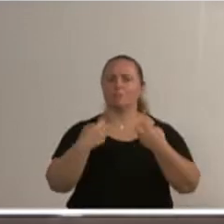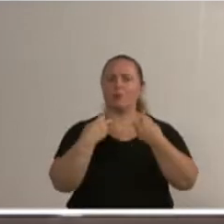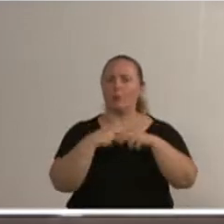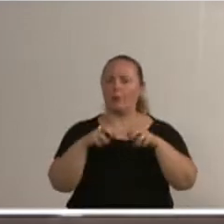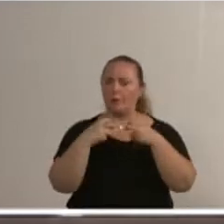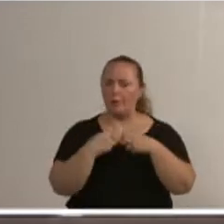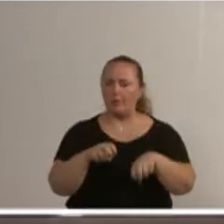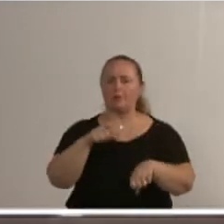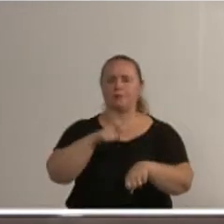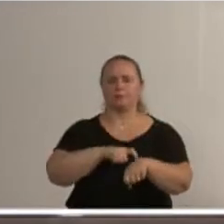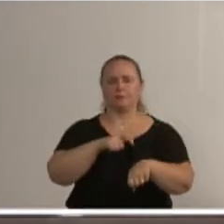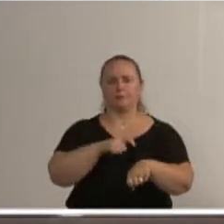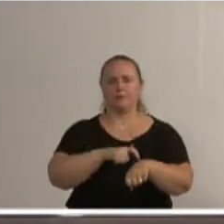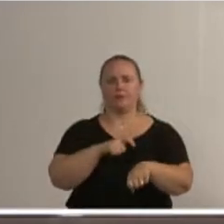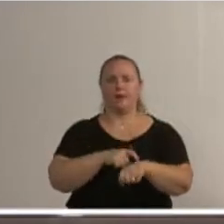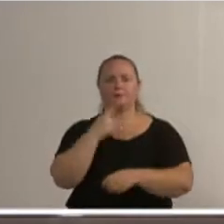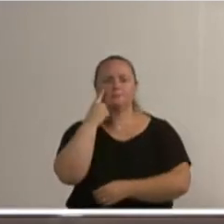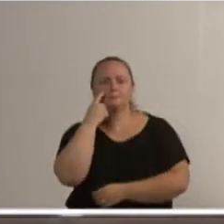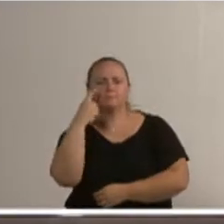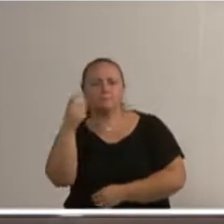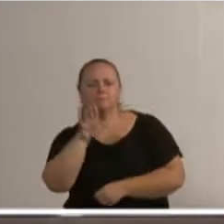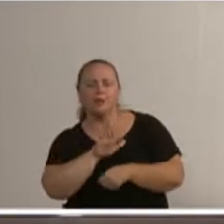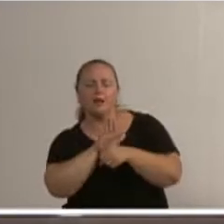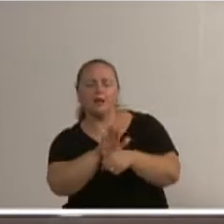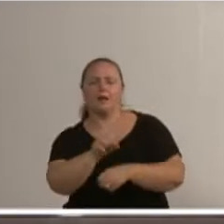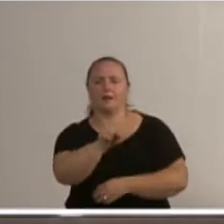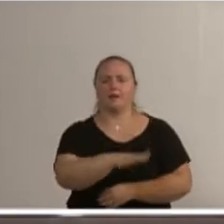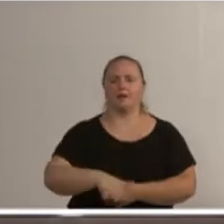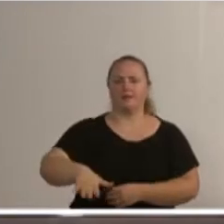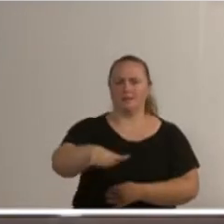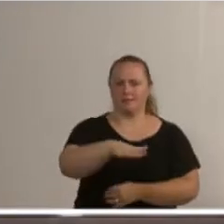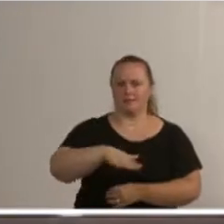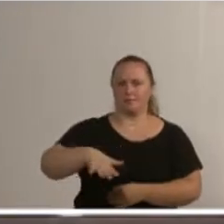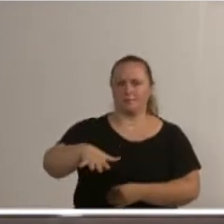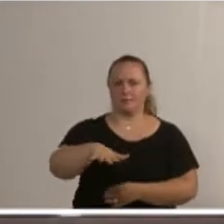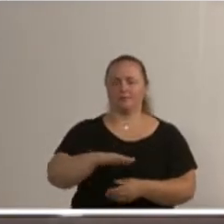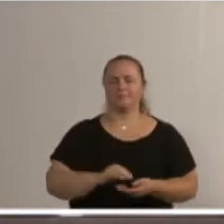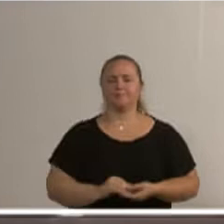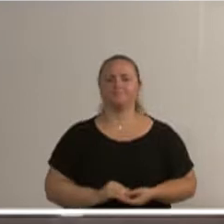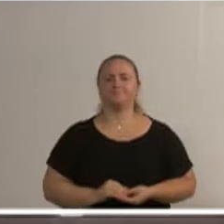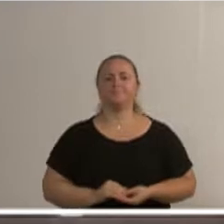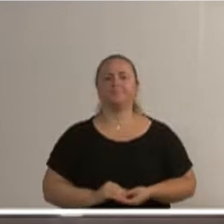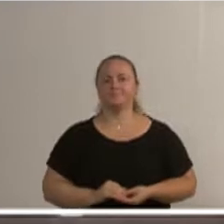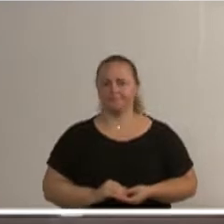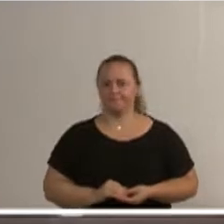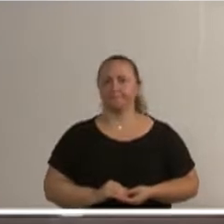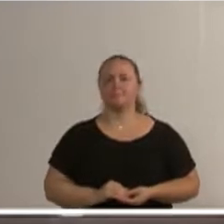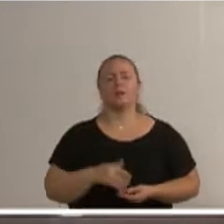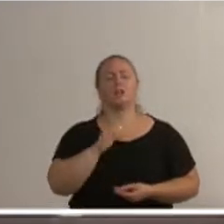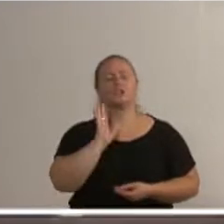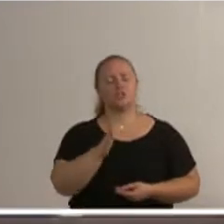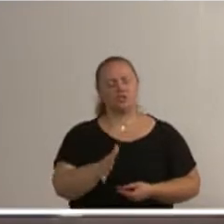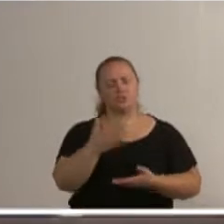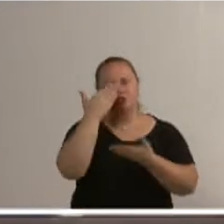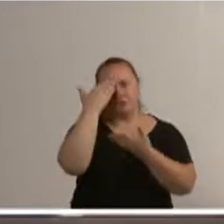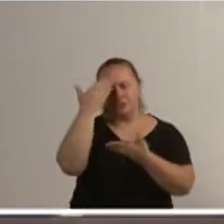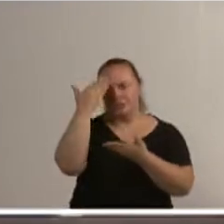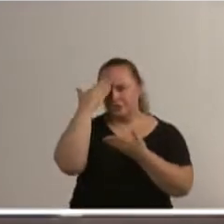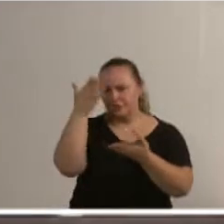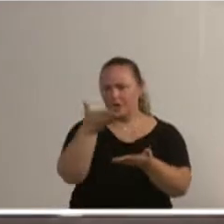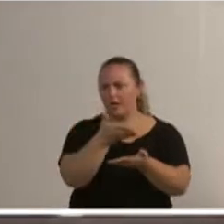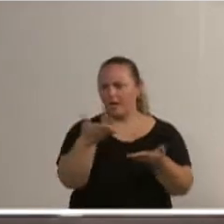e que vá de encontro ao interesse da nossa sociedade. Eu quero agradecer de antemão a todos pela compreensão. Eu tenho aqui em